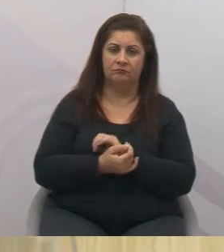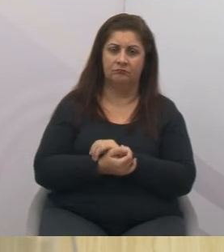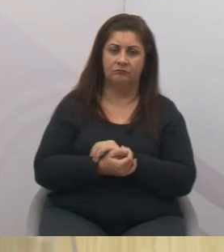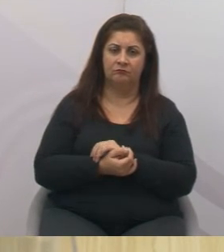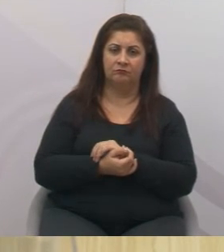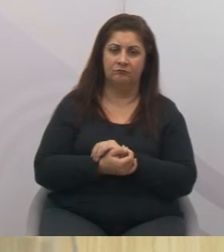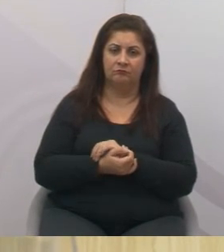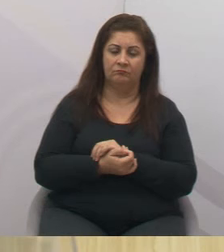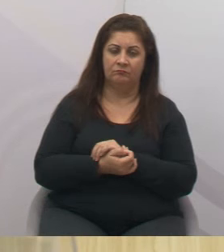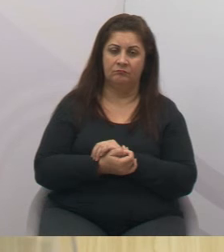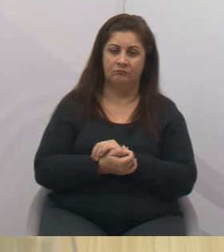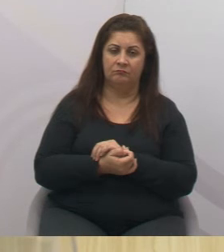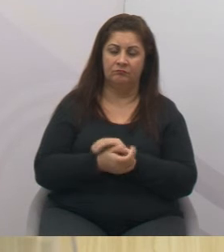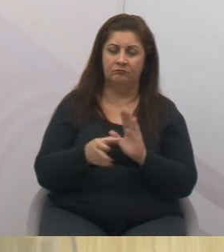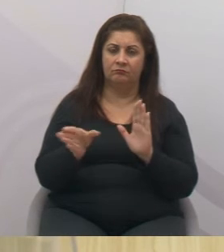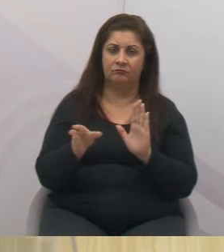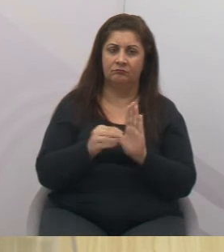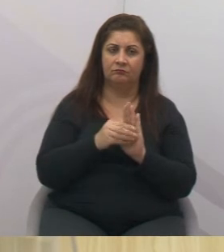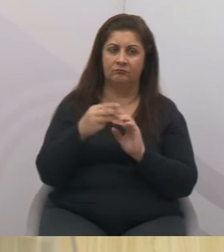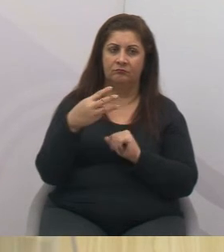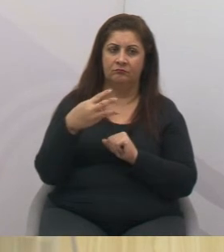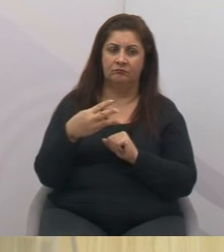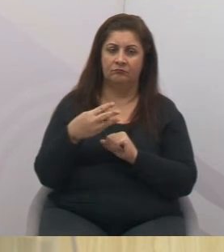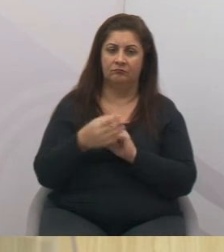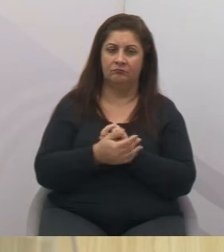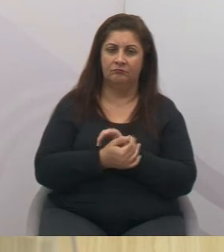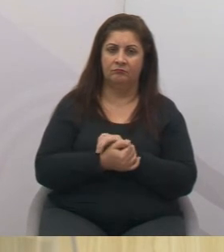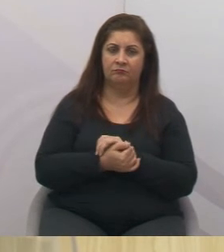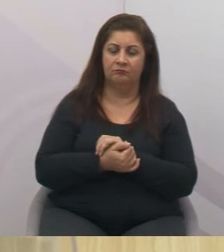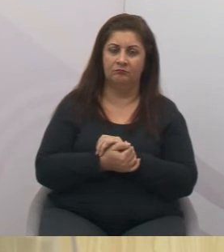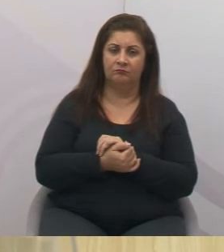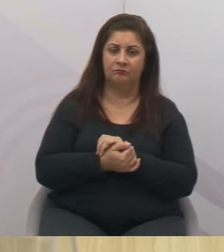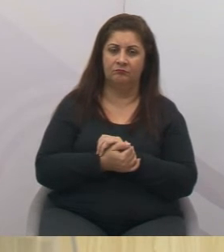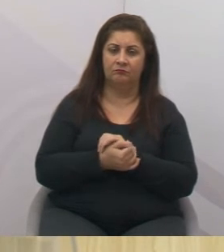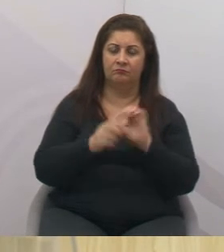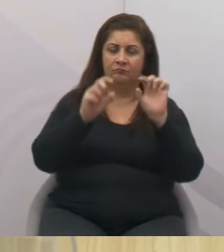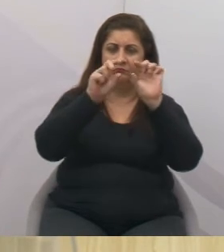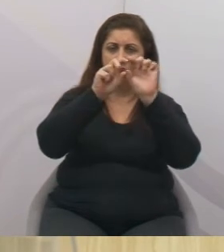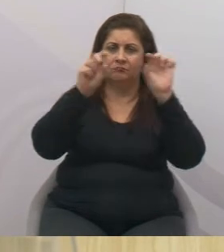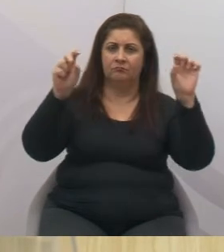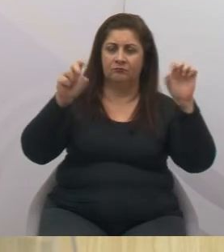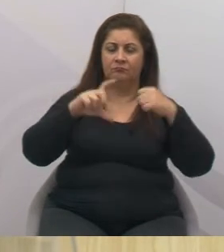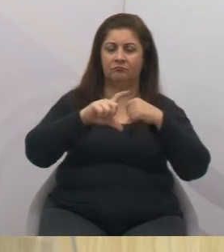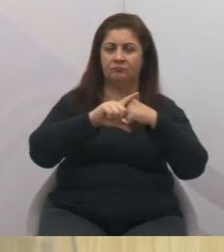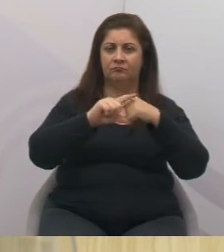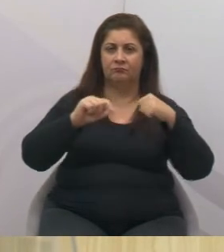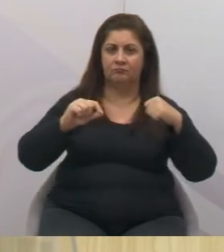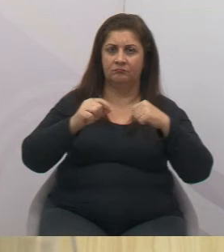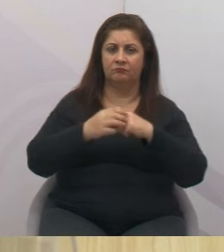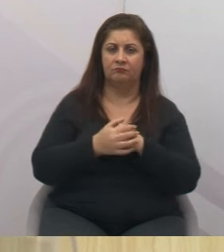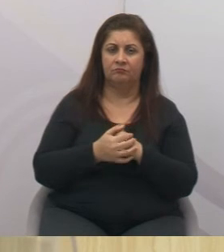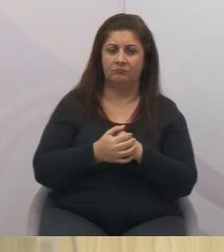6.274/2019. Emenda 3. Passa a ser o caput do artigo